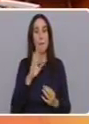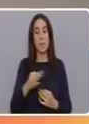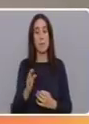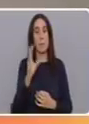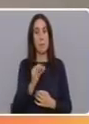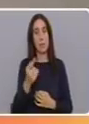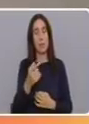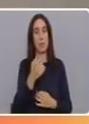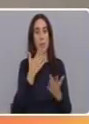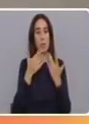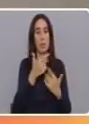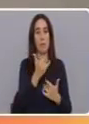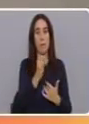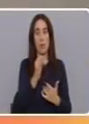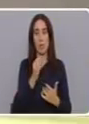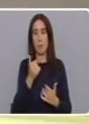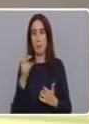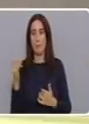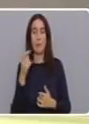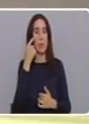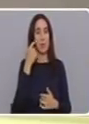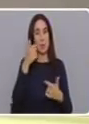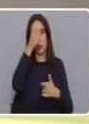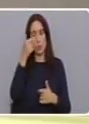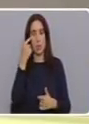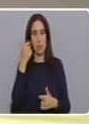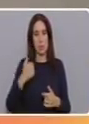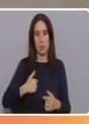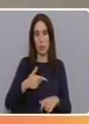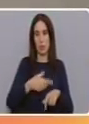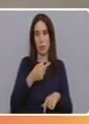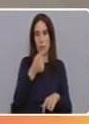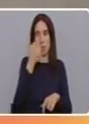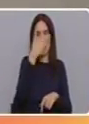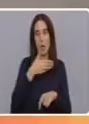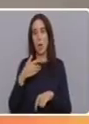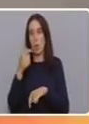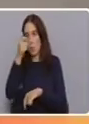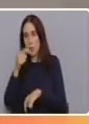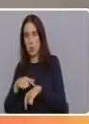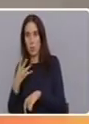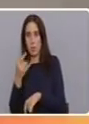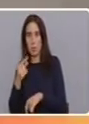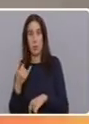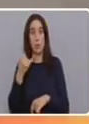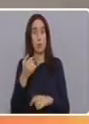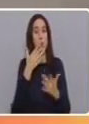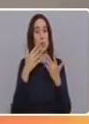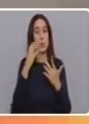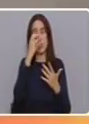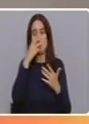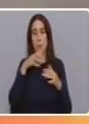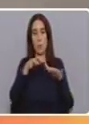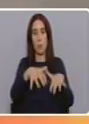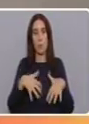no Tivoli BBVA, de quinta a domingo, quinta a sábado às 9h30, ao domingo às 4h30. Depois vamos para o Coliseu do Porto,